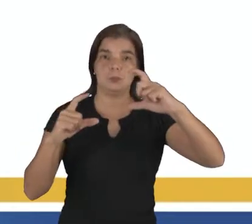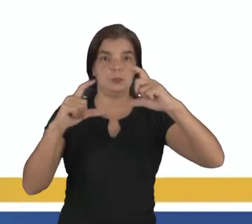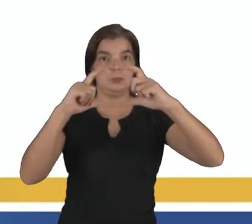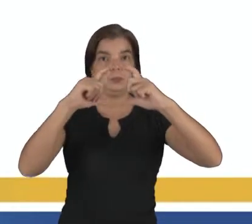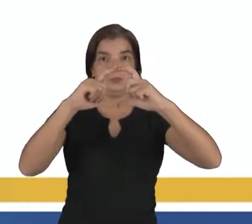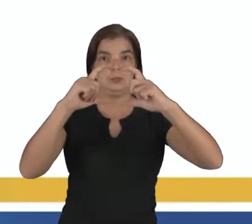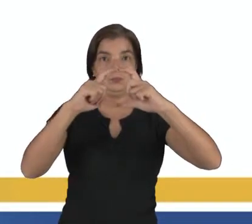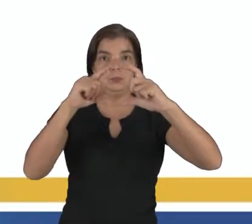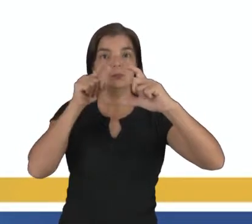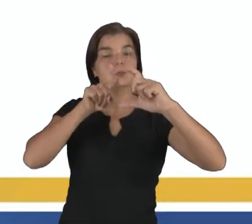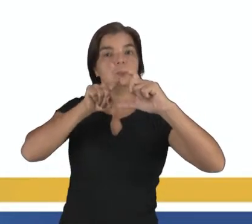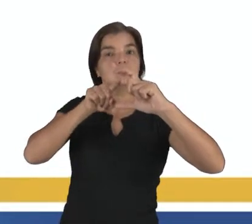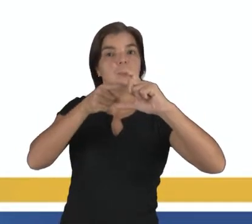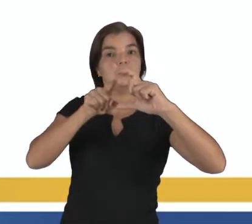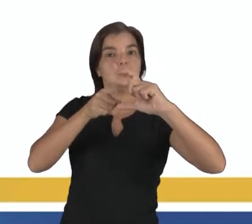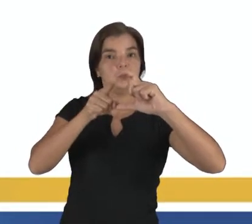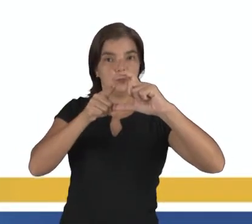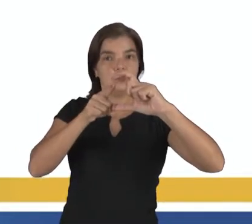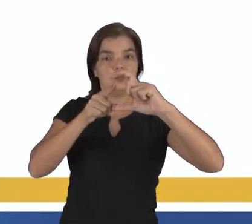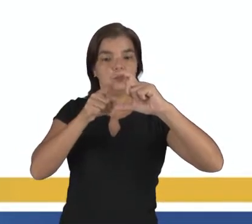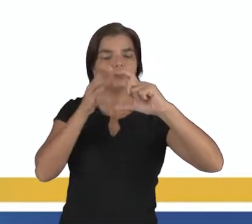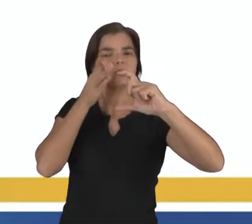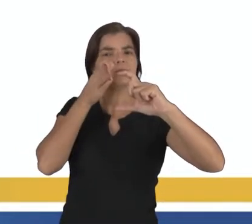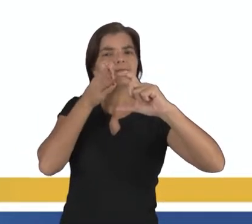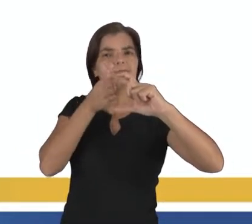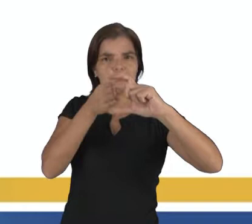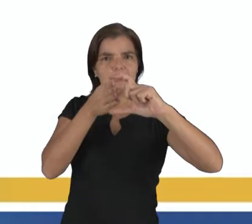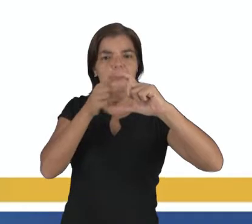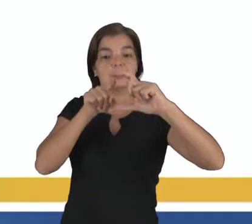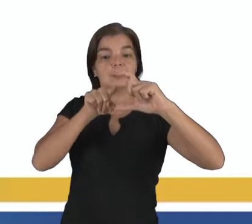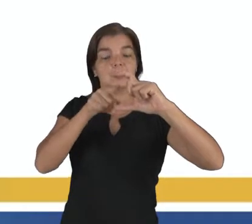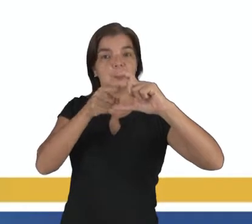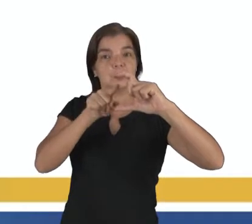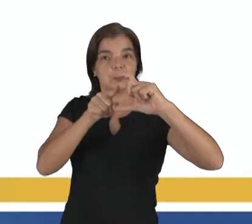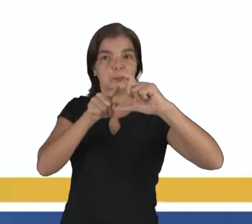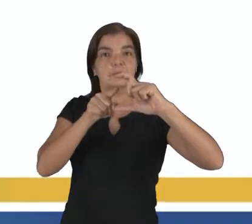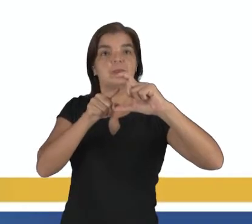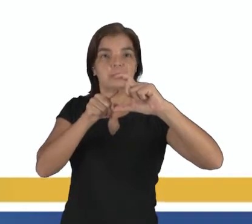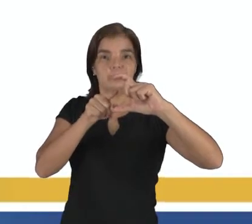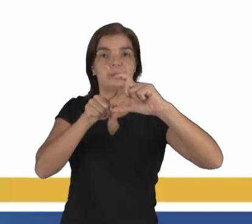nós temos um ponto no centro da circunferência,